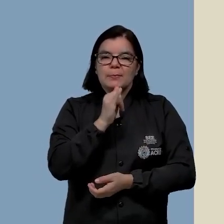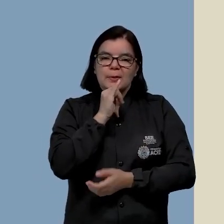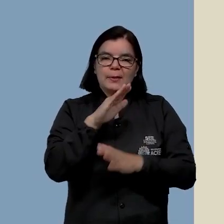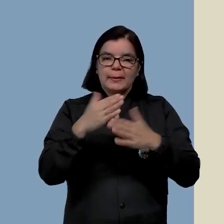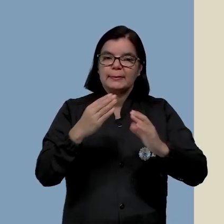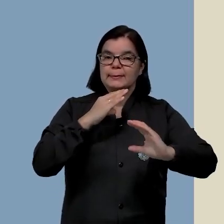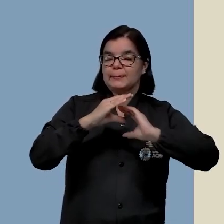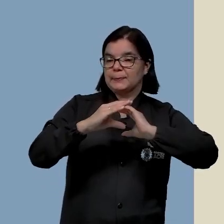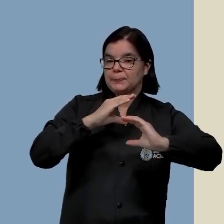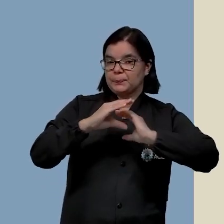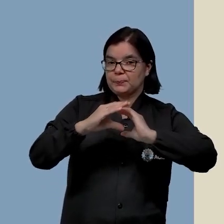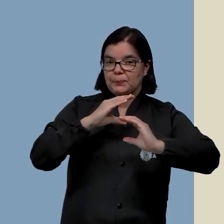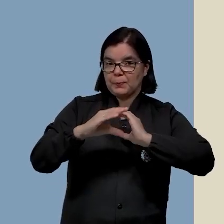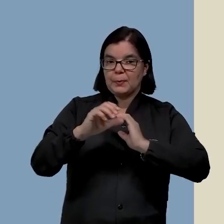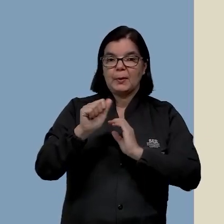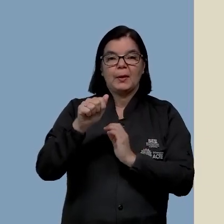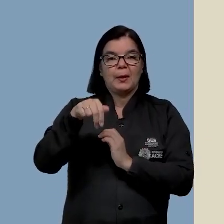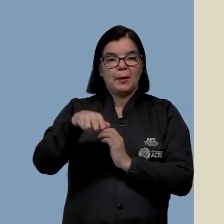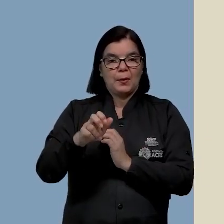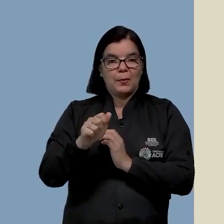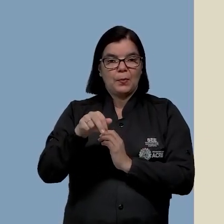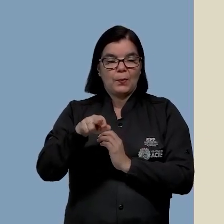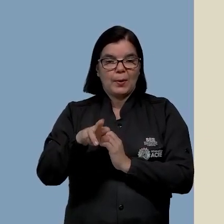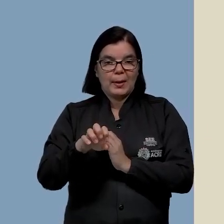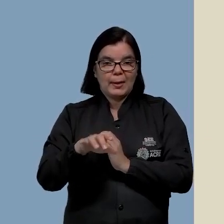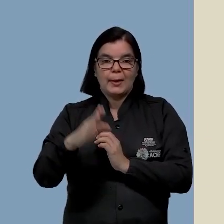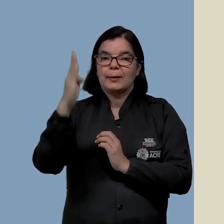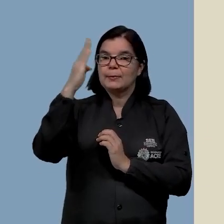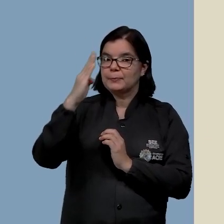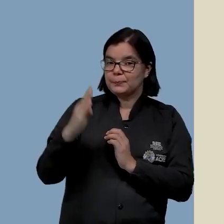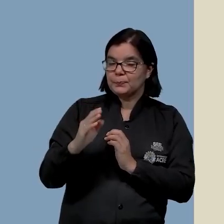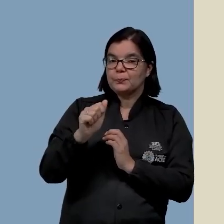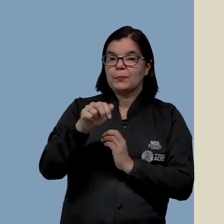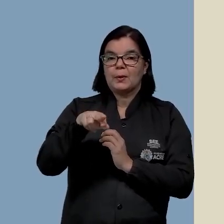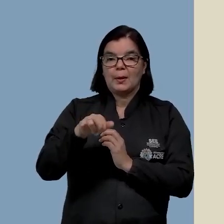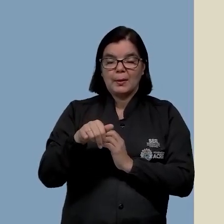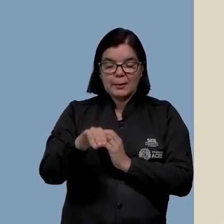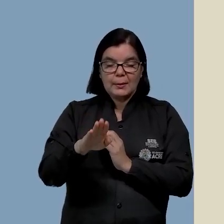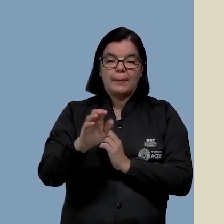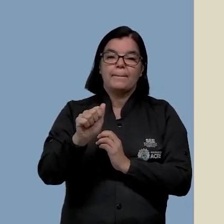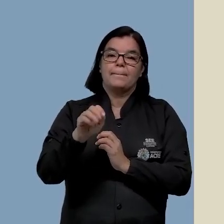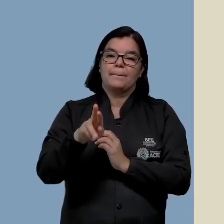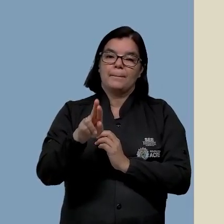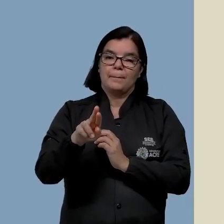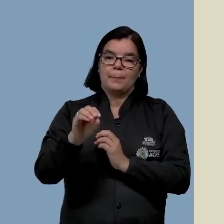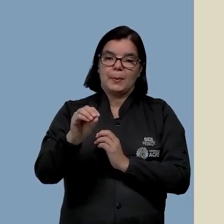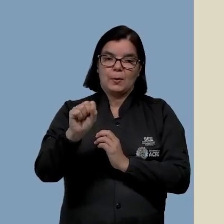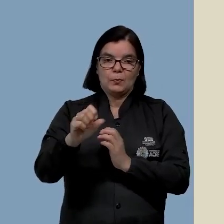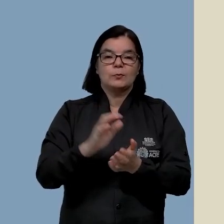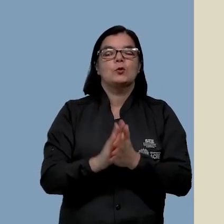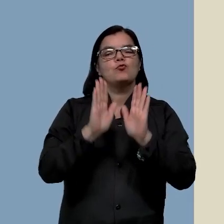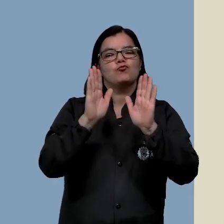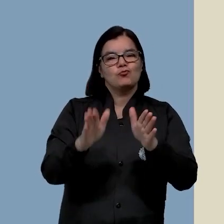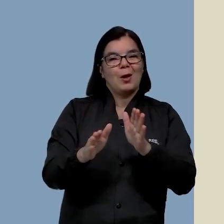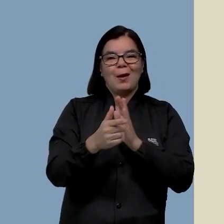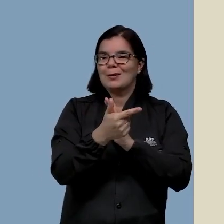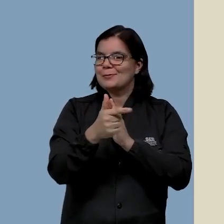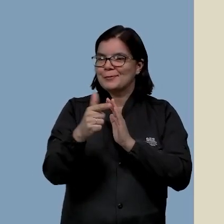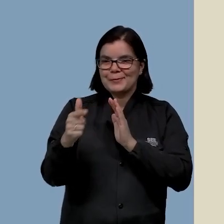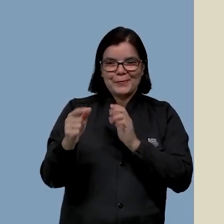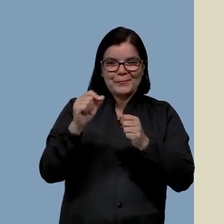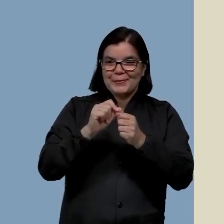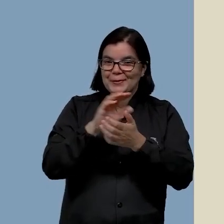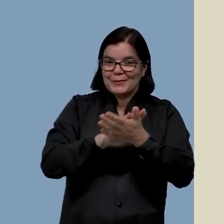exemplo clássico é a canção Aquarela do Brasil, de Ari Barroso. Já a composição não